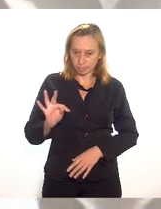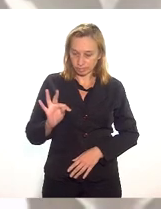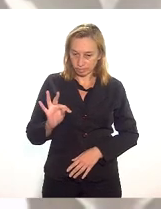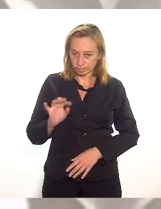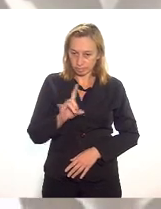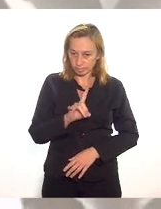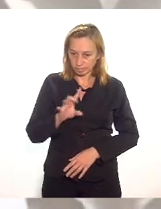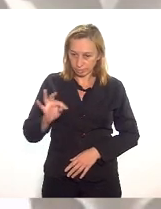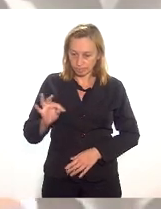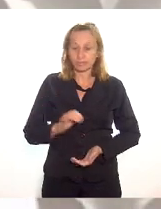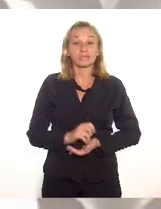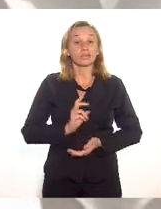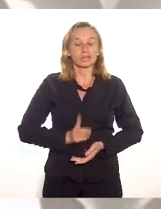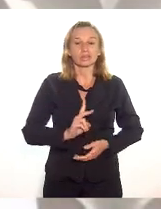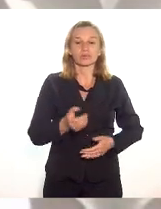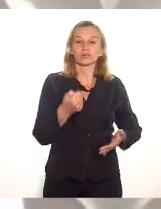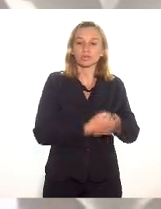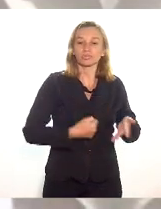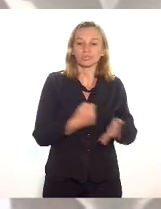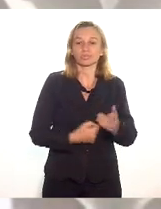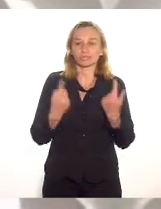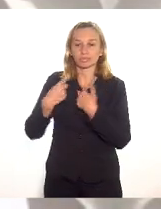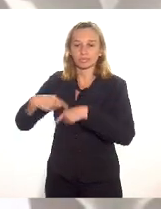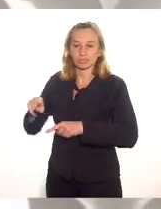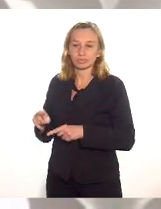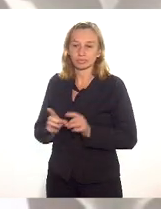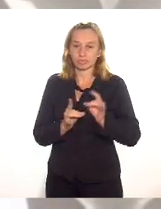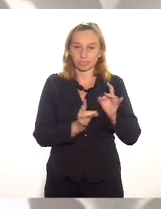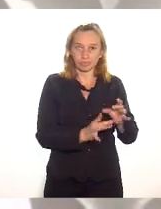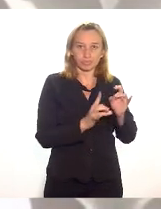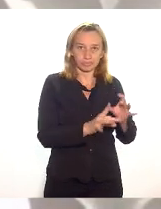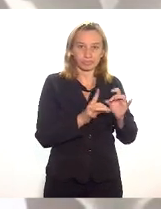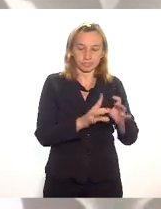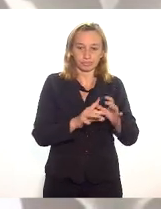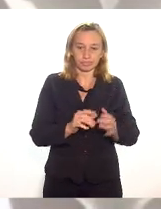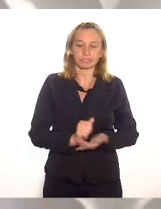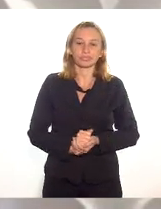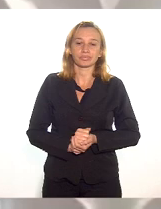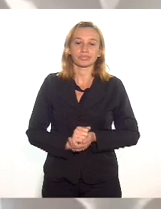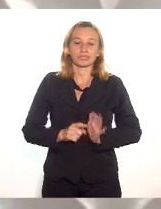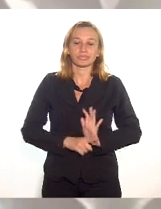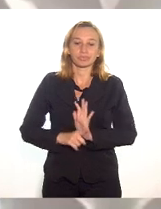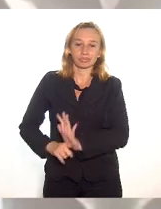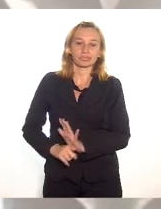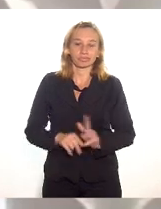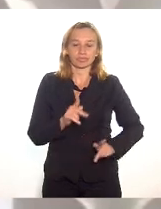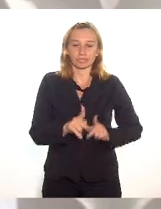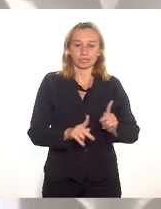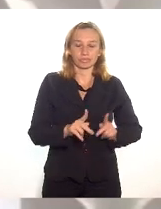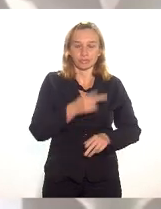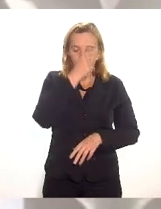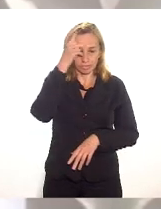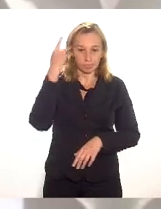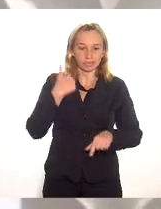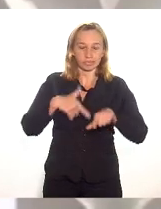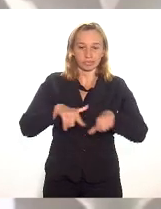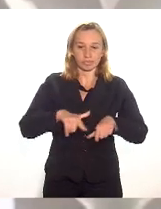sempre lutaram contra a privatização em defesa do trabalhador brasileiro. Muito